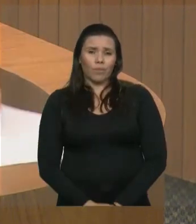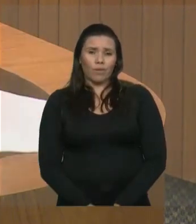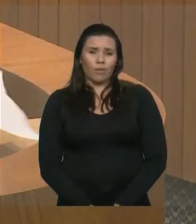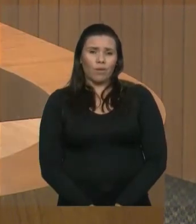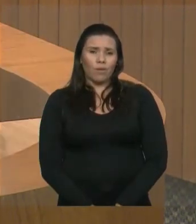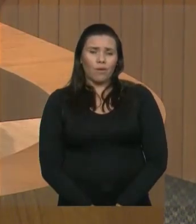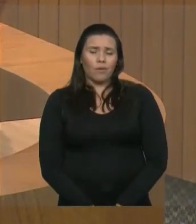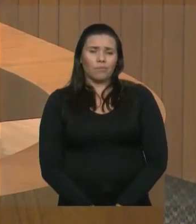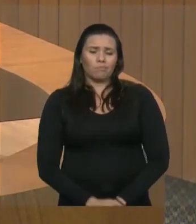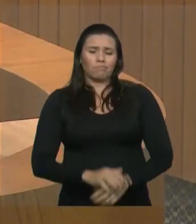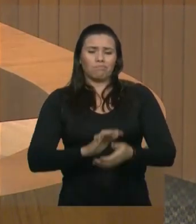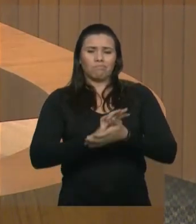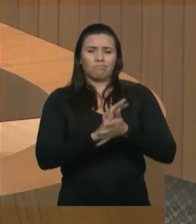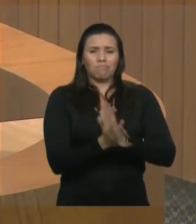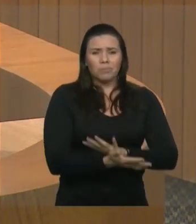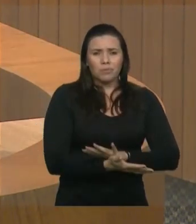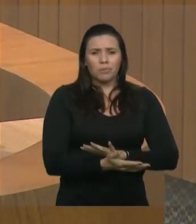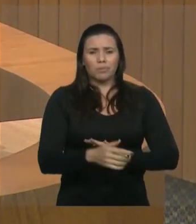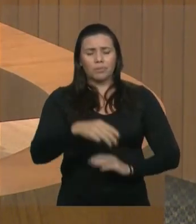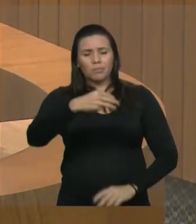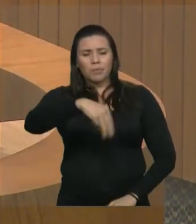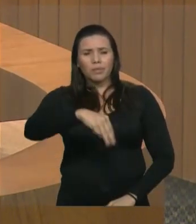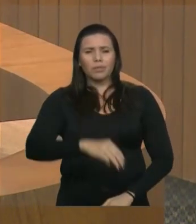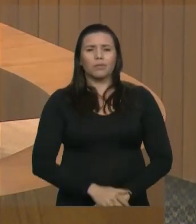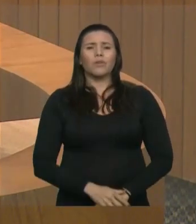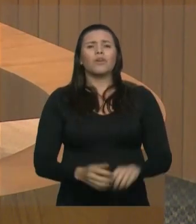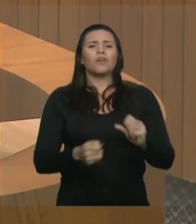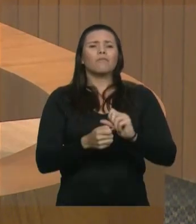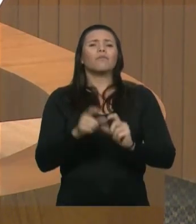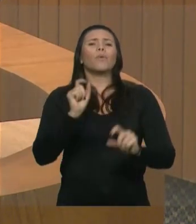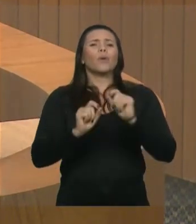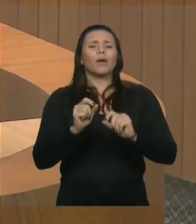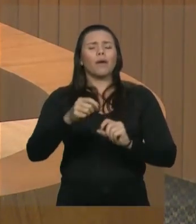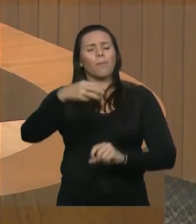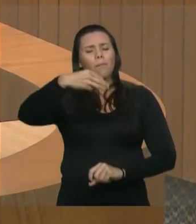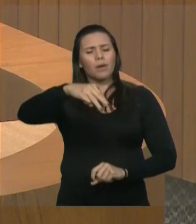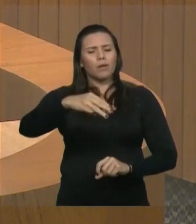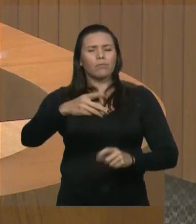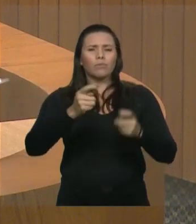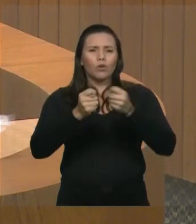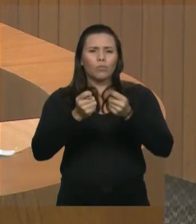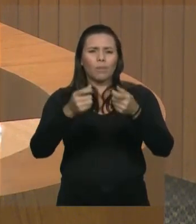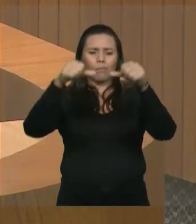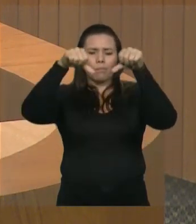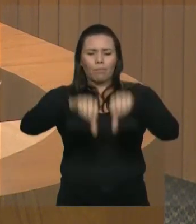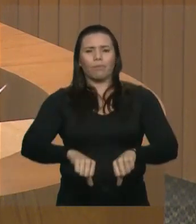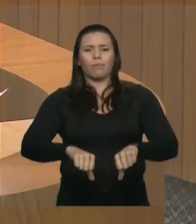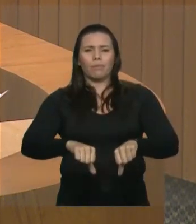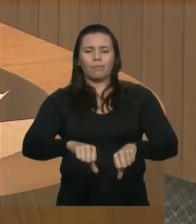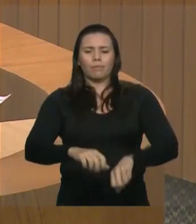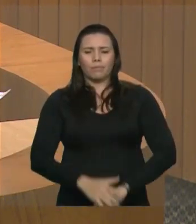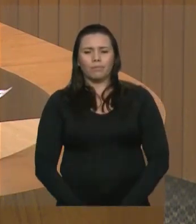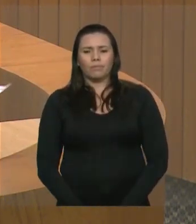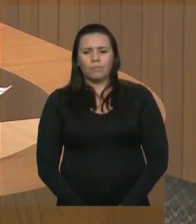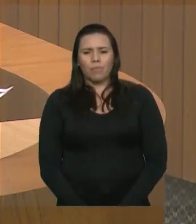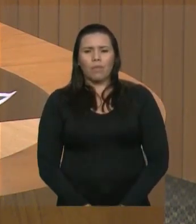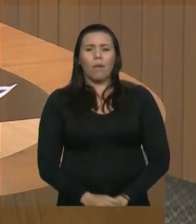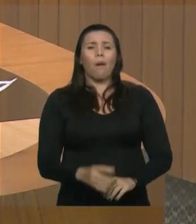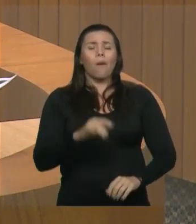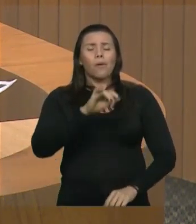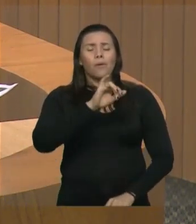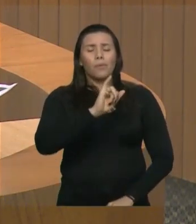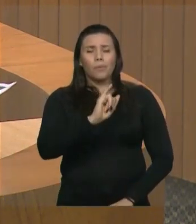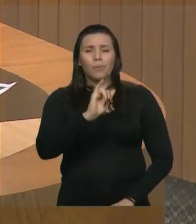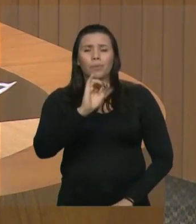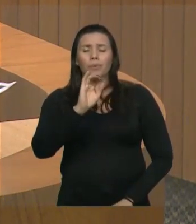Os dados do IBGE mostram a proporção de pessoas em condição de pobreza, extrema pobreza. O estado